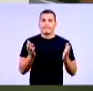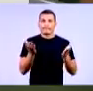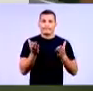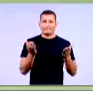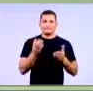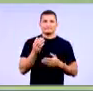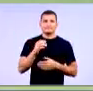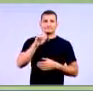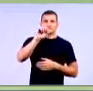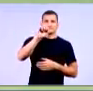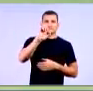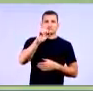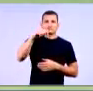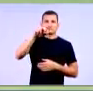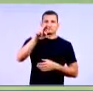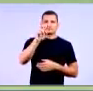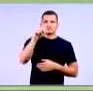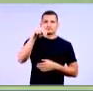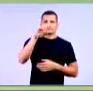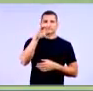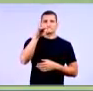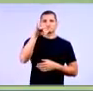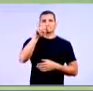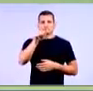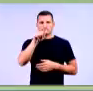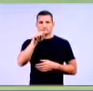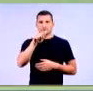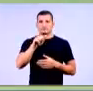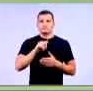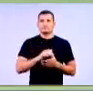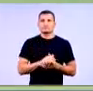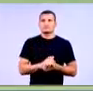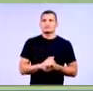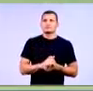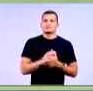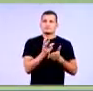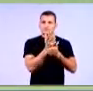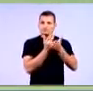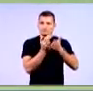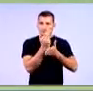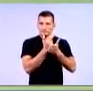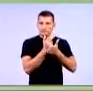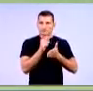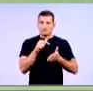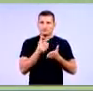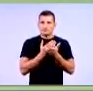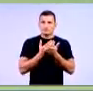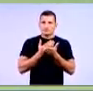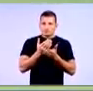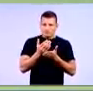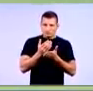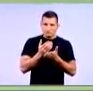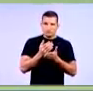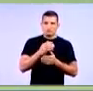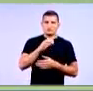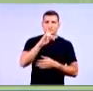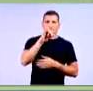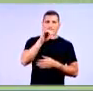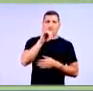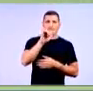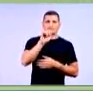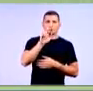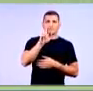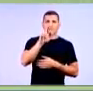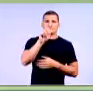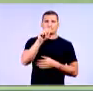nosso último diagrama. O diagrama de sequência é construído a partir do diagrama de caso de uso, né?